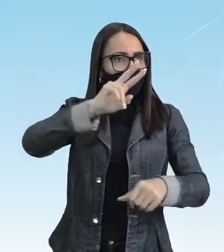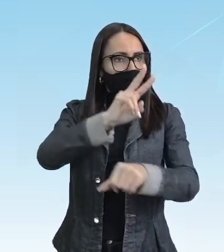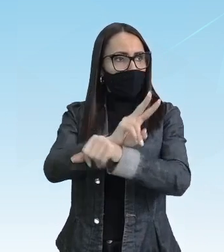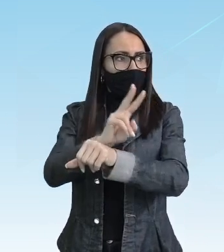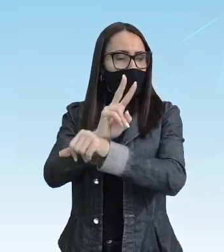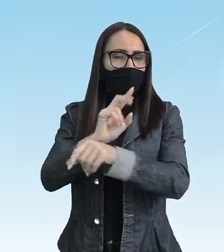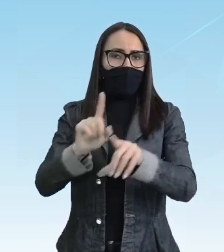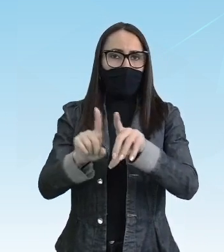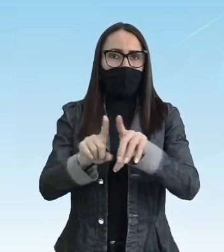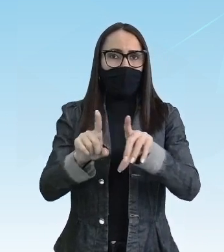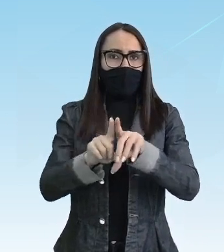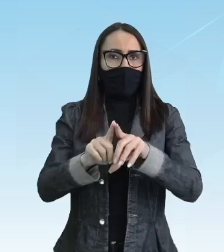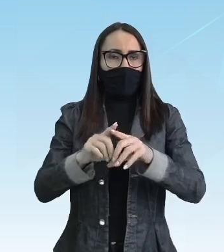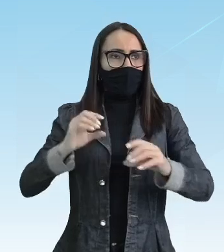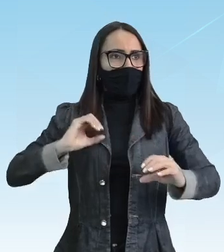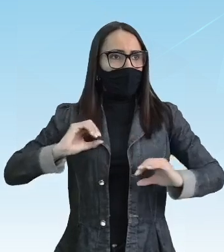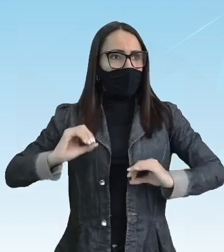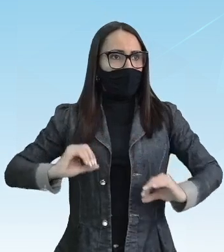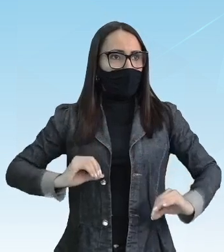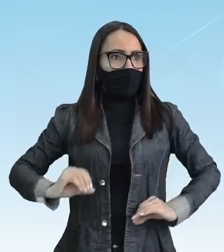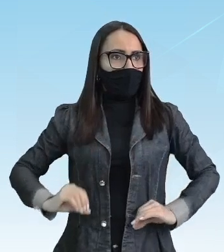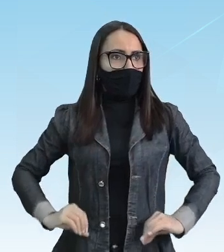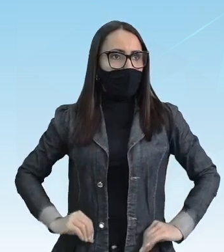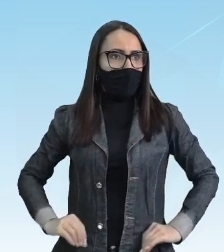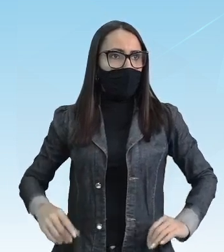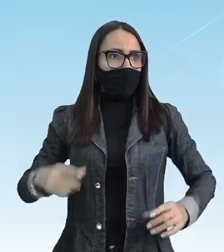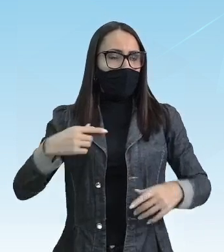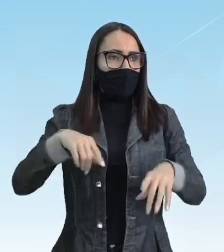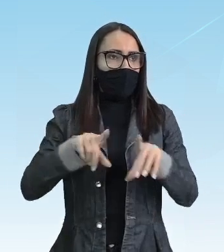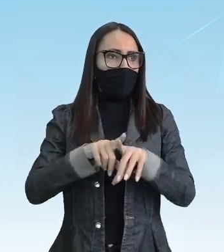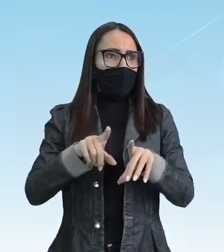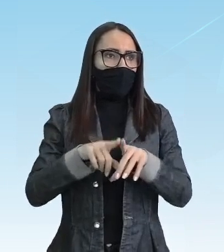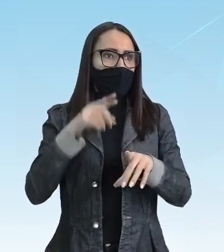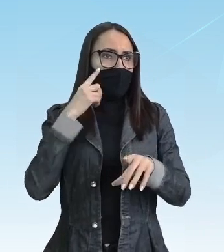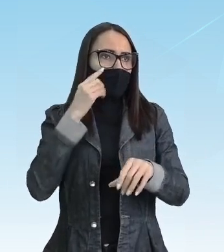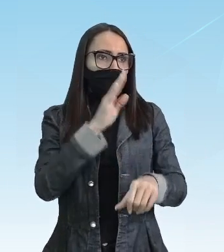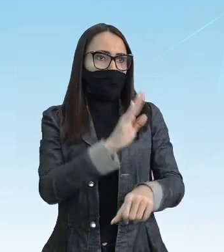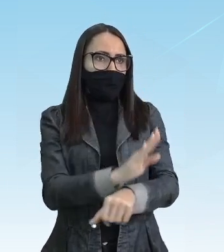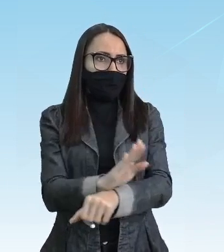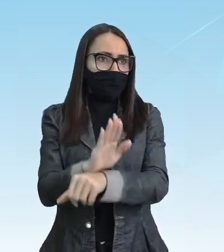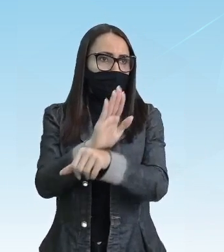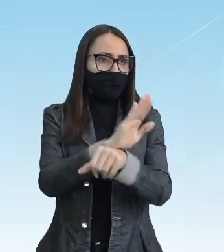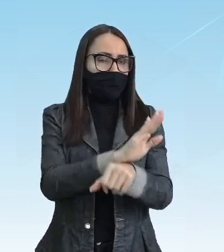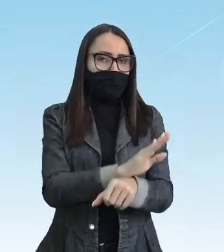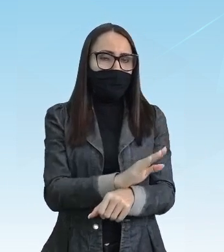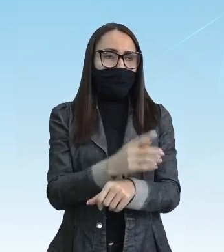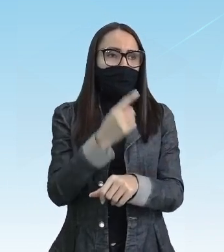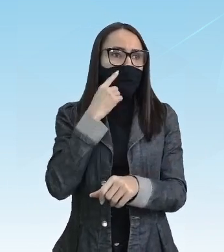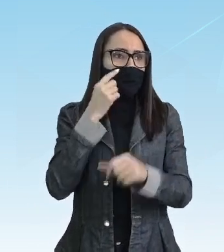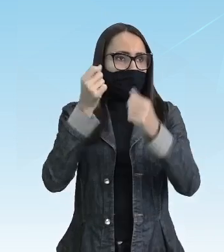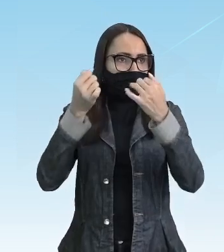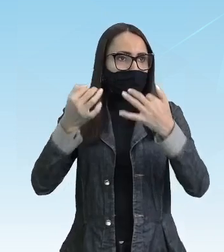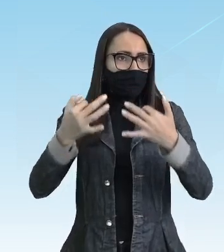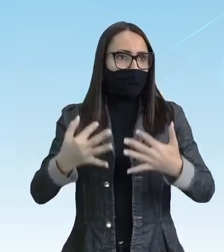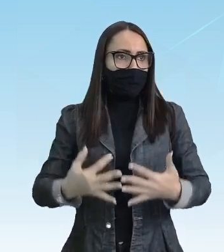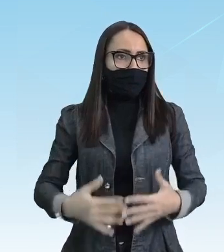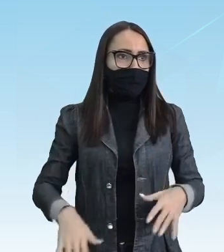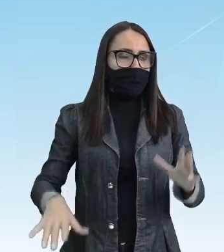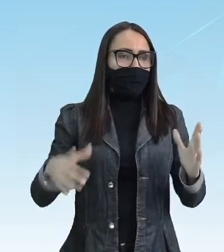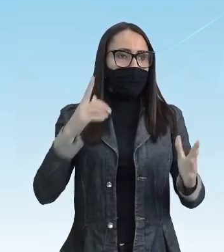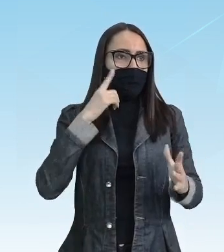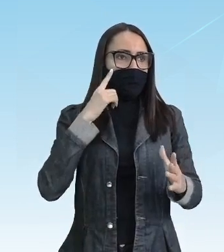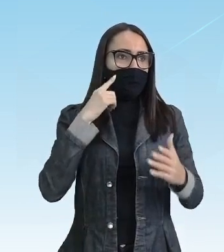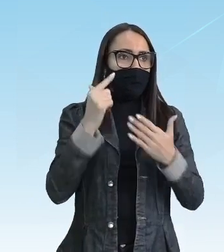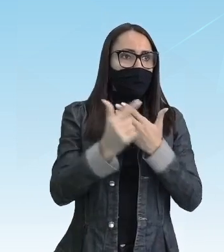dos órgãos internos. No que diz respeito aí à proteção, devemos destacar o papel do crânio